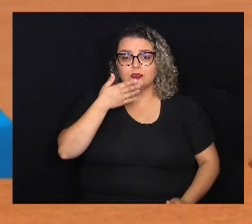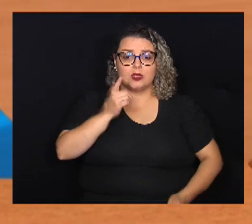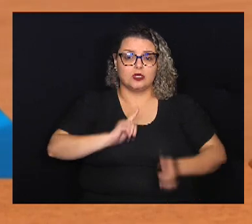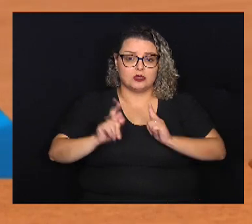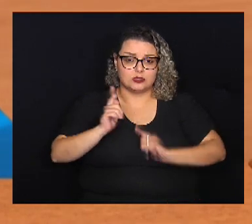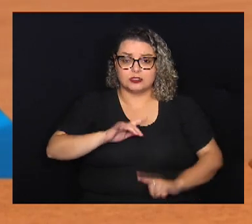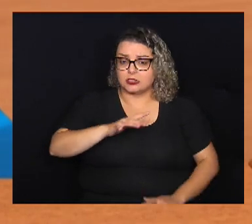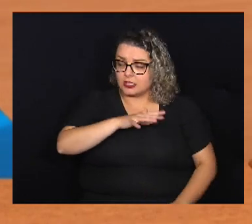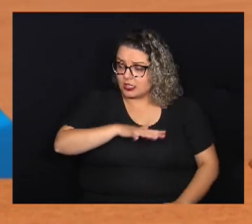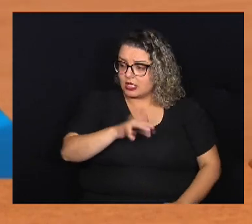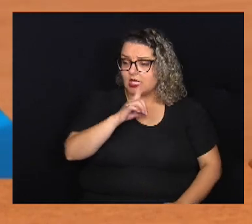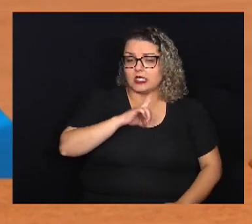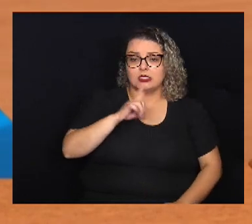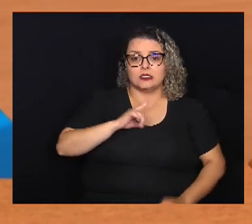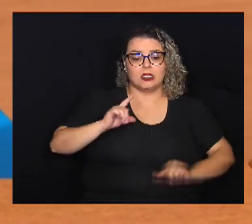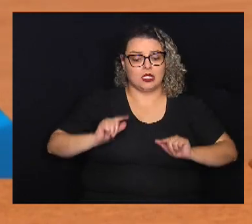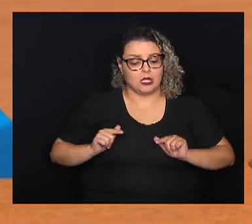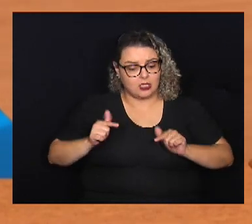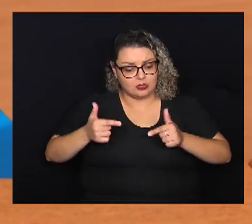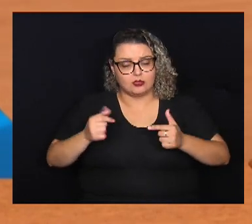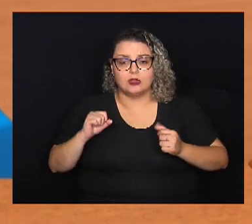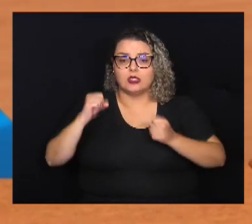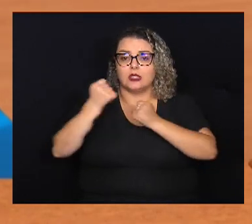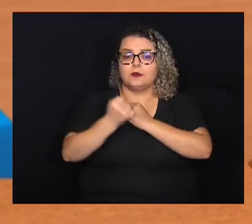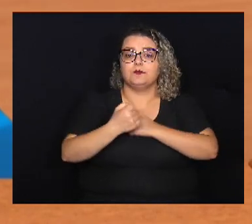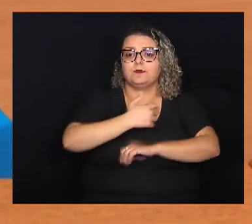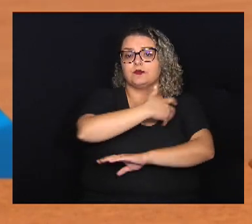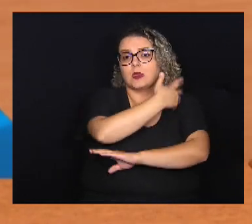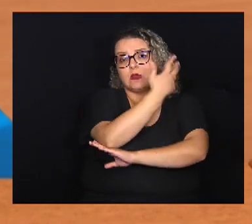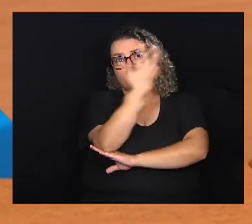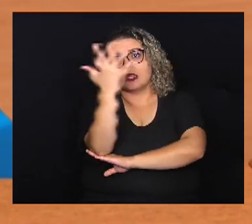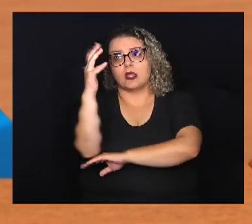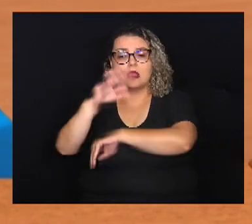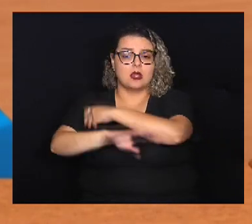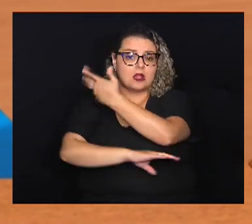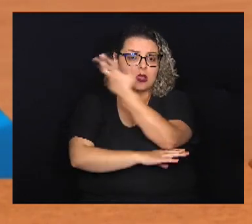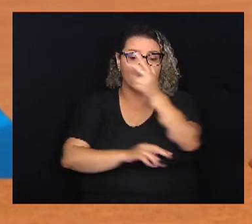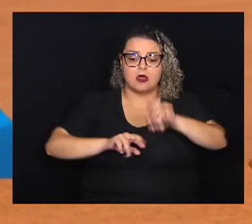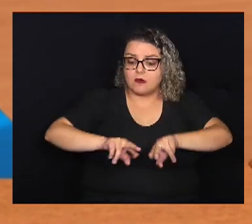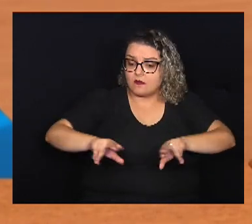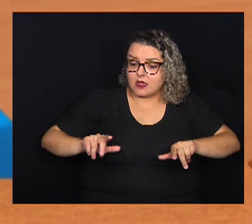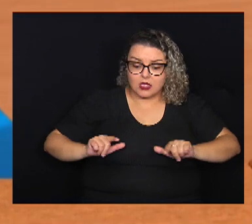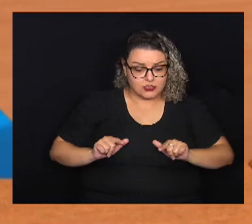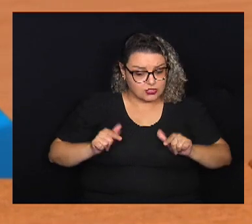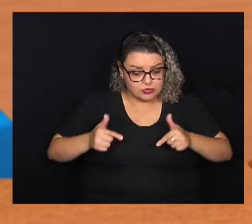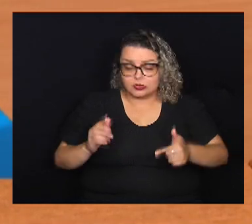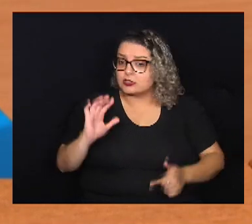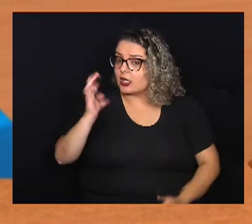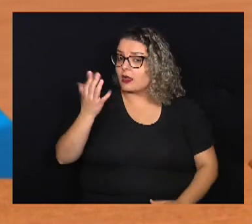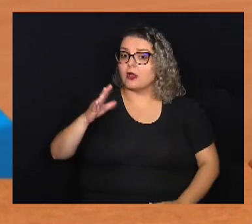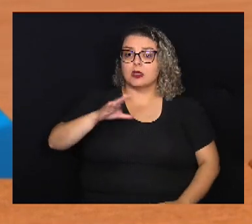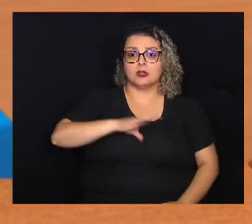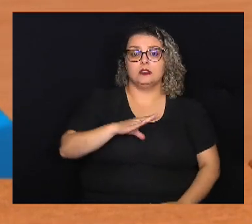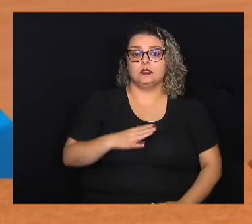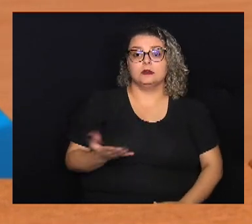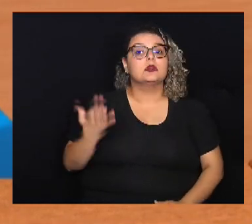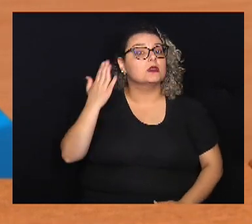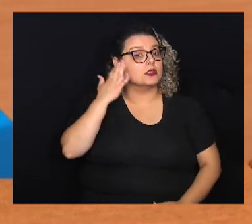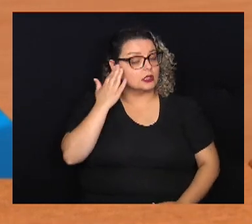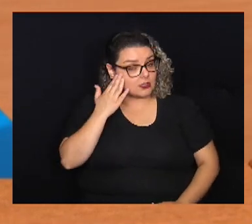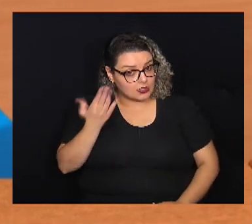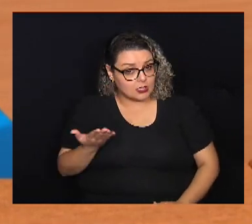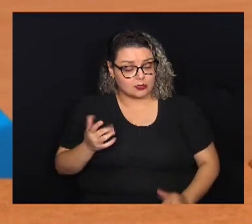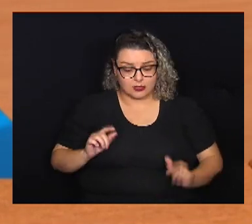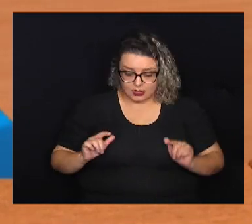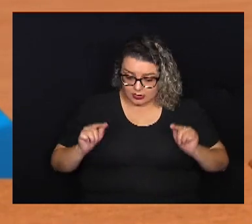área tem a luta em defesa da arborização tem uma série de lutas acontecendo na cidade e eu entendo que essas